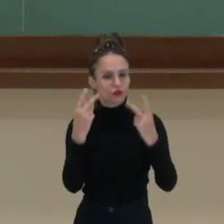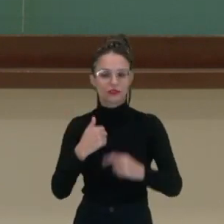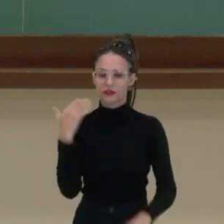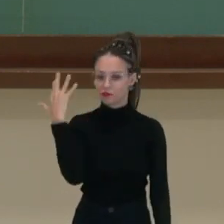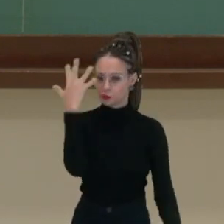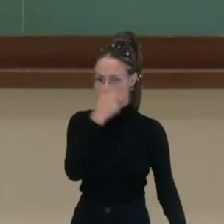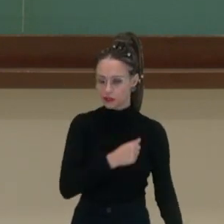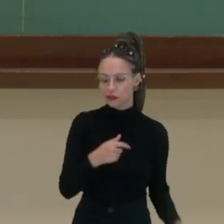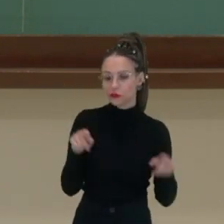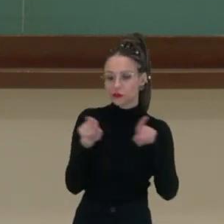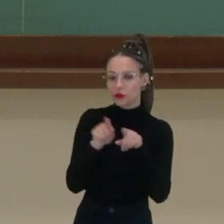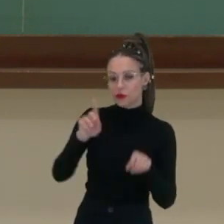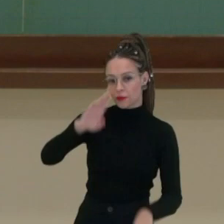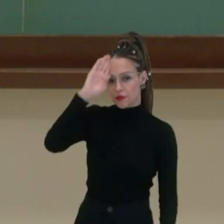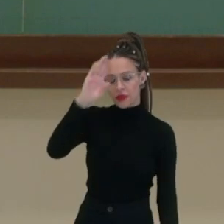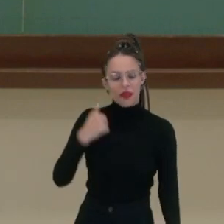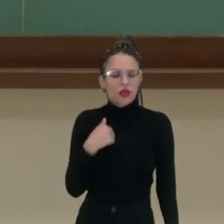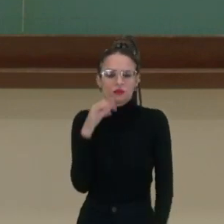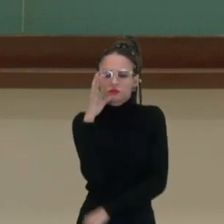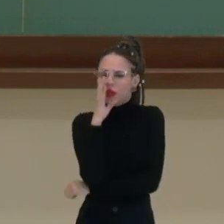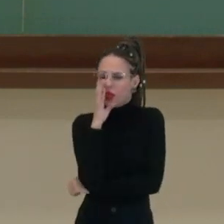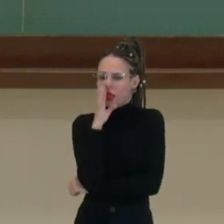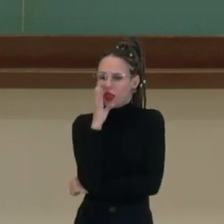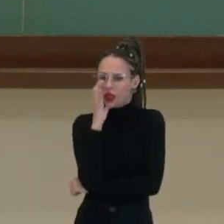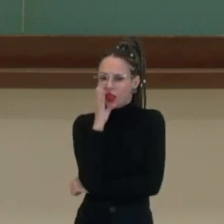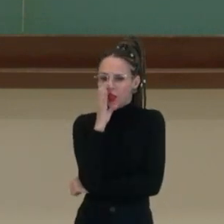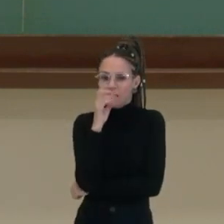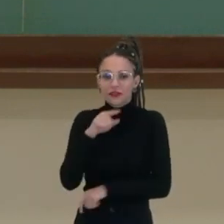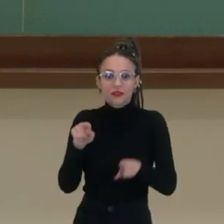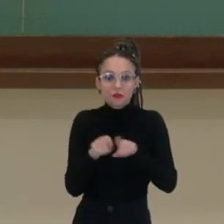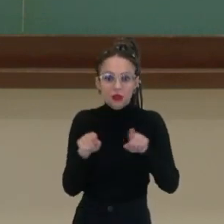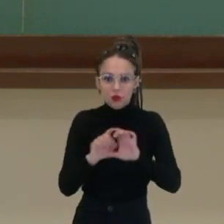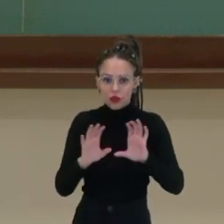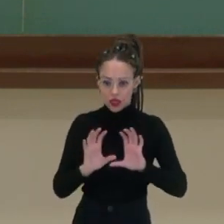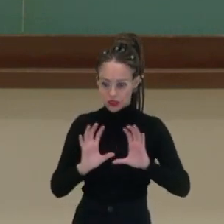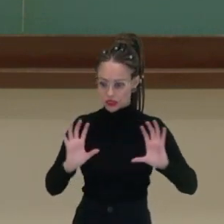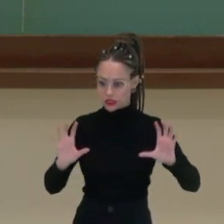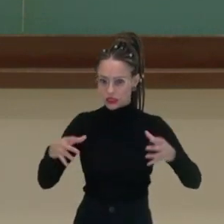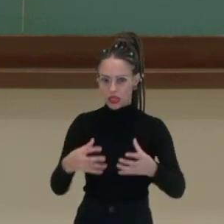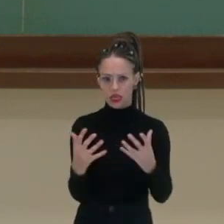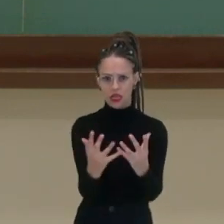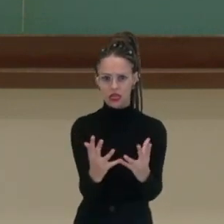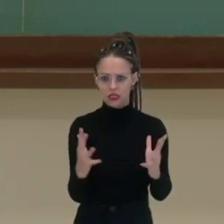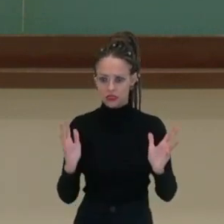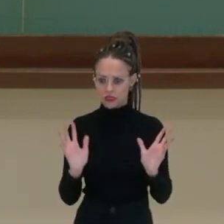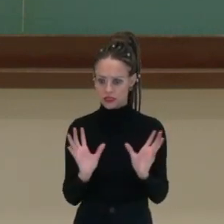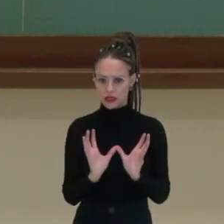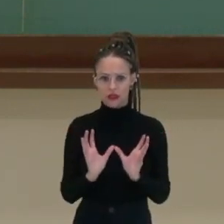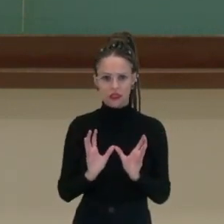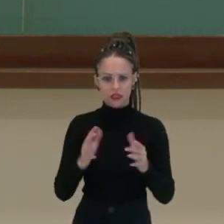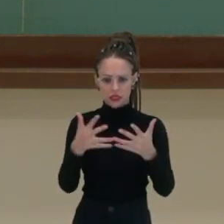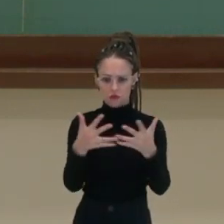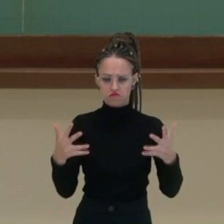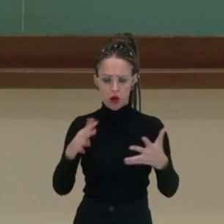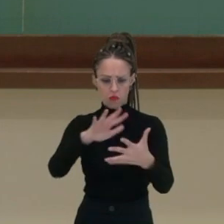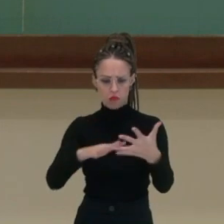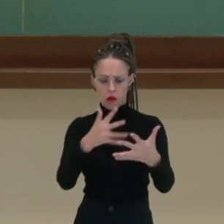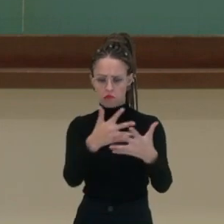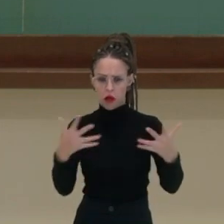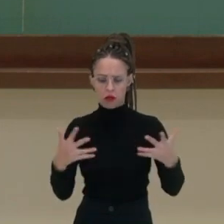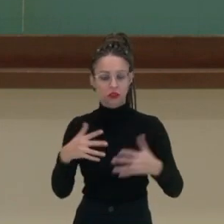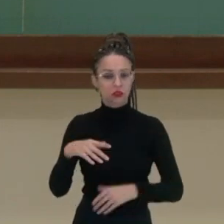bonita, principalmente eu admiro muito o trabalho das cestarias, que são os cestos, né? Feito com diferentes